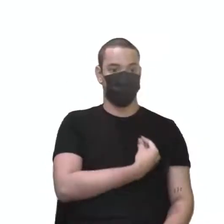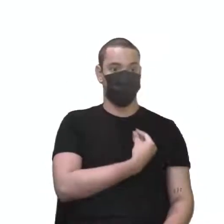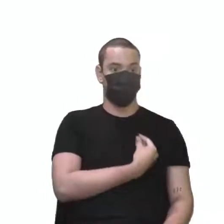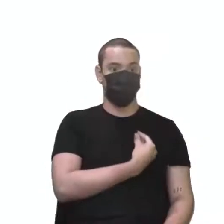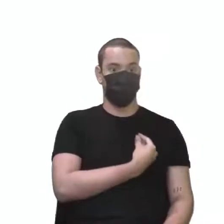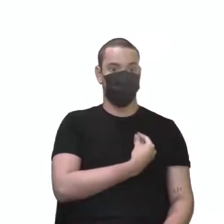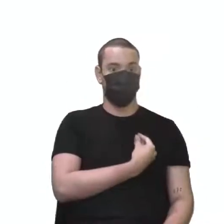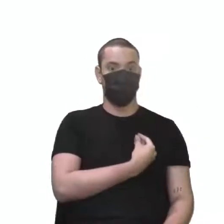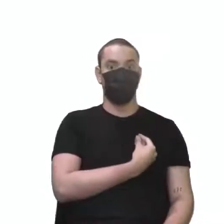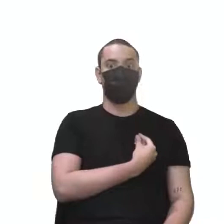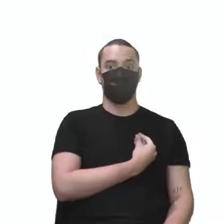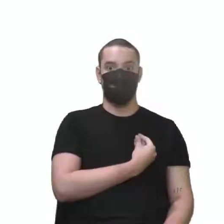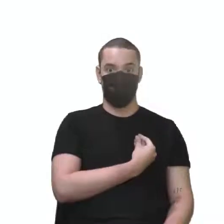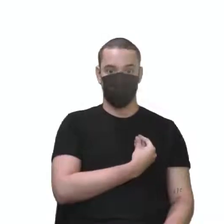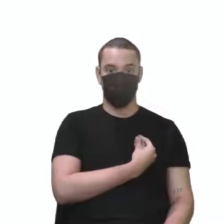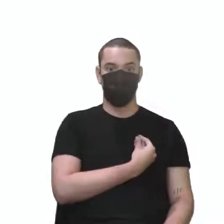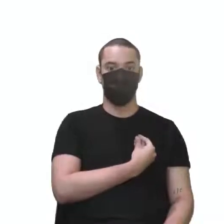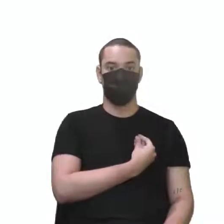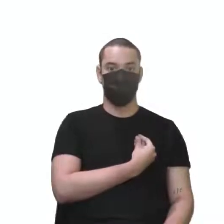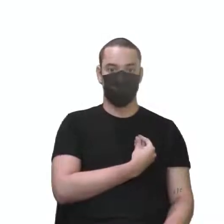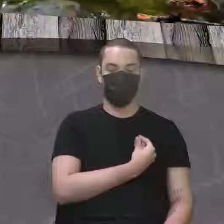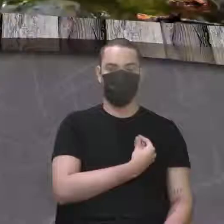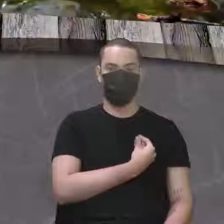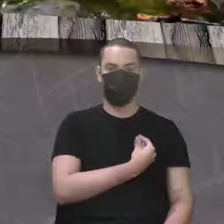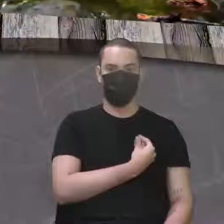vivas. Vem cá pra mim.